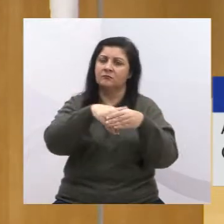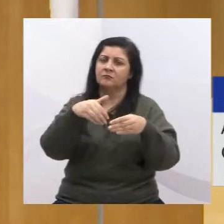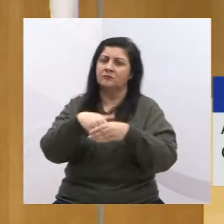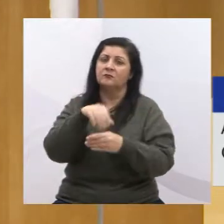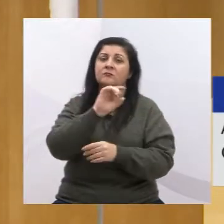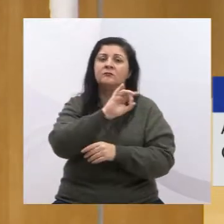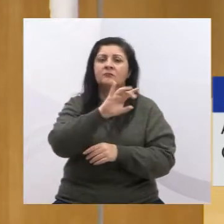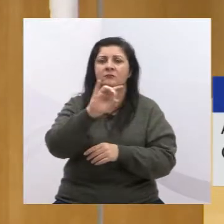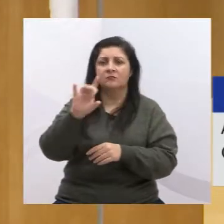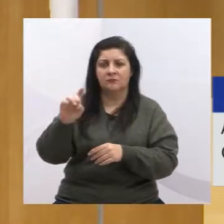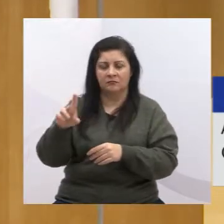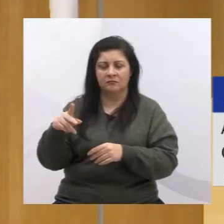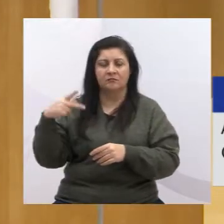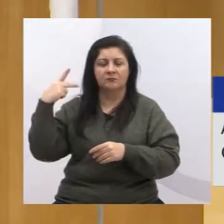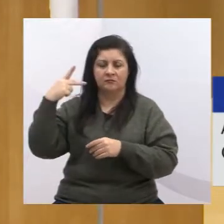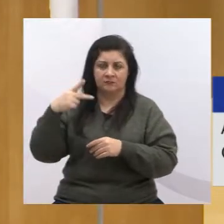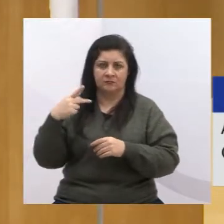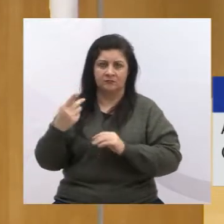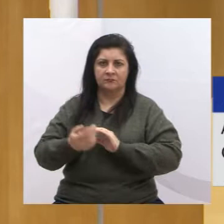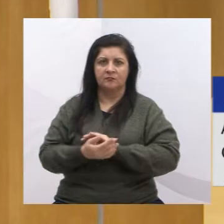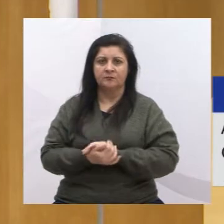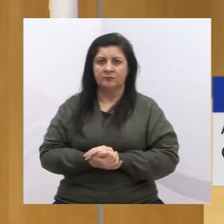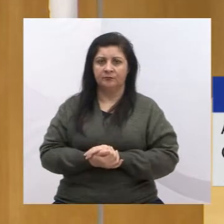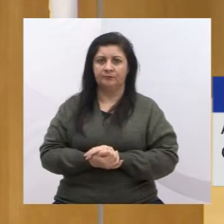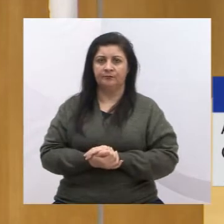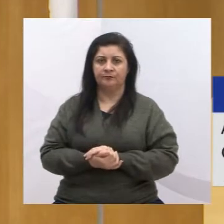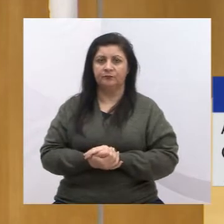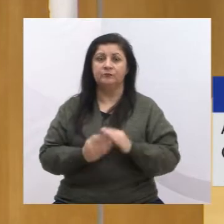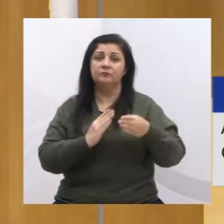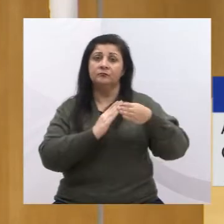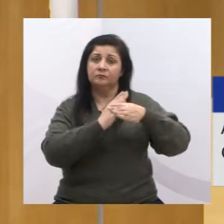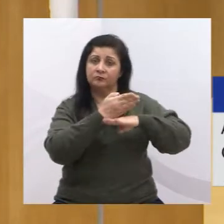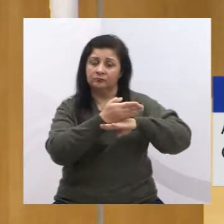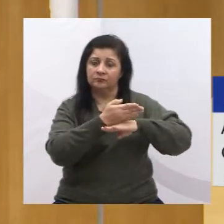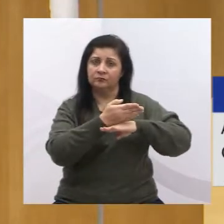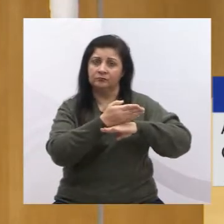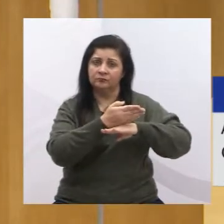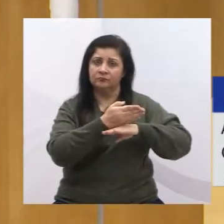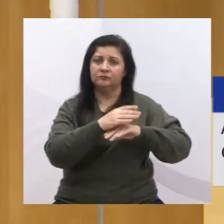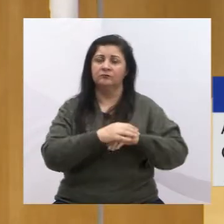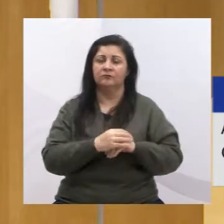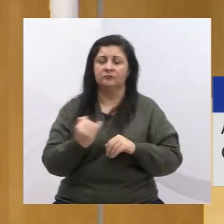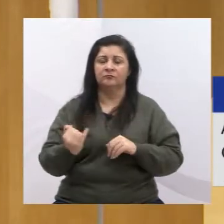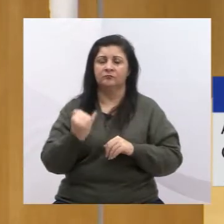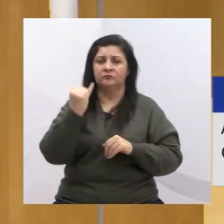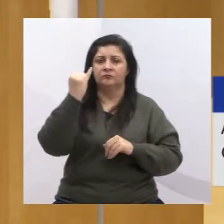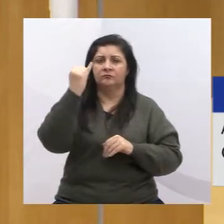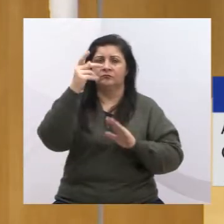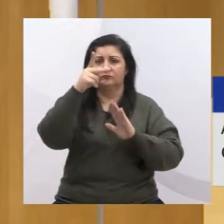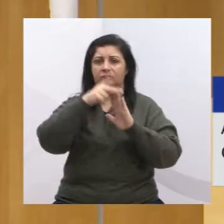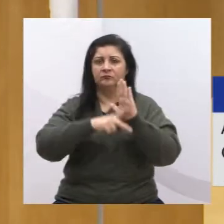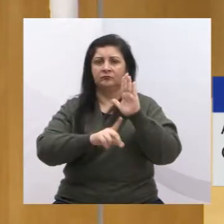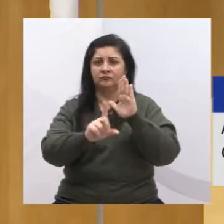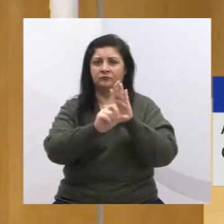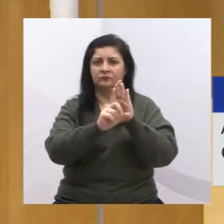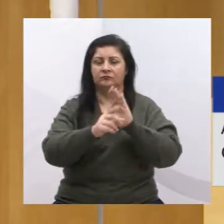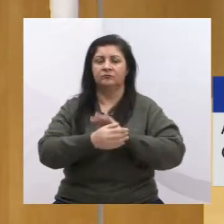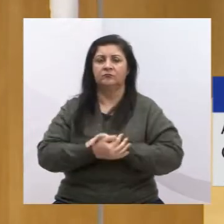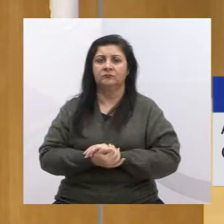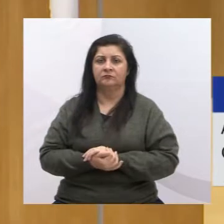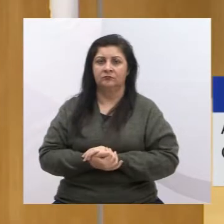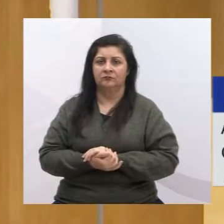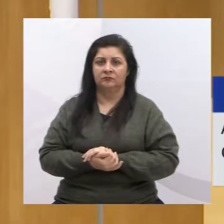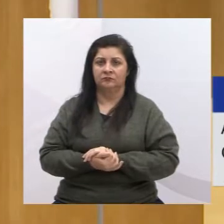um dos nobres vereadores aqui presentes para aprovação desse importante projeto para a nossa cidade.